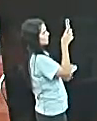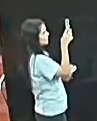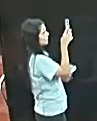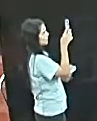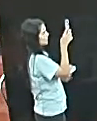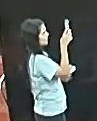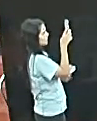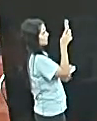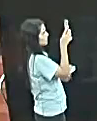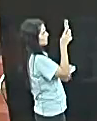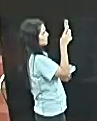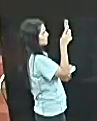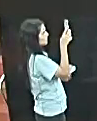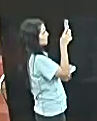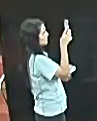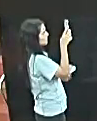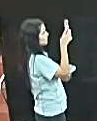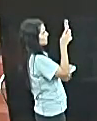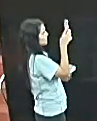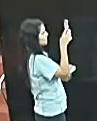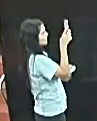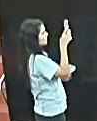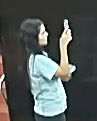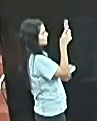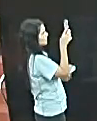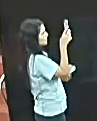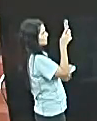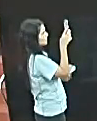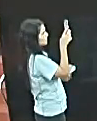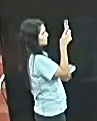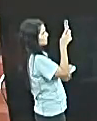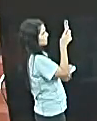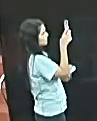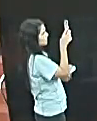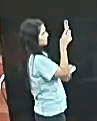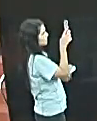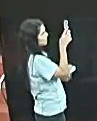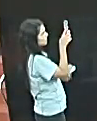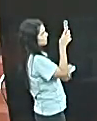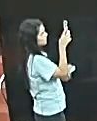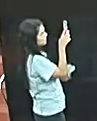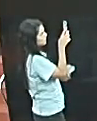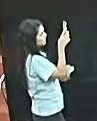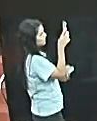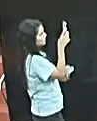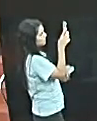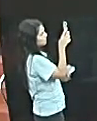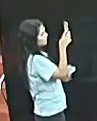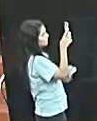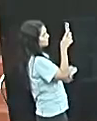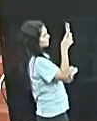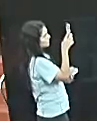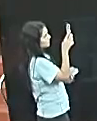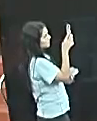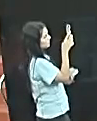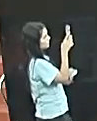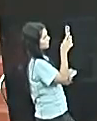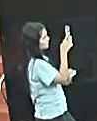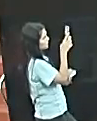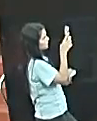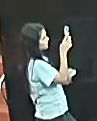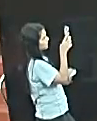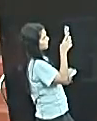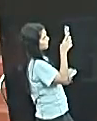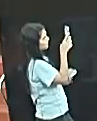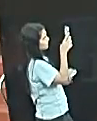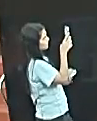capacidade da polícia civil da polícia militar até pela pelo próprio ordenamento jurídico brasileiro de quem